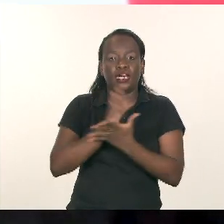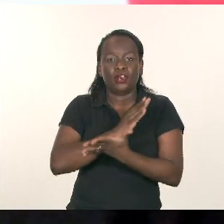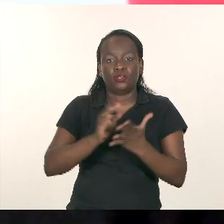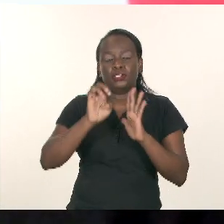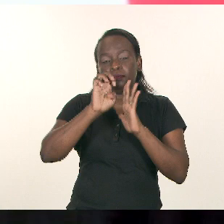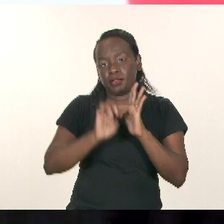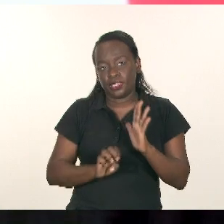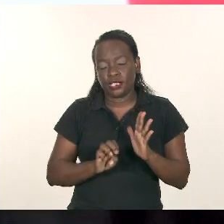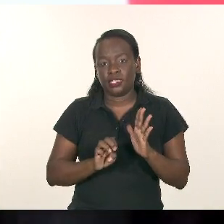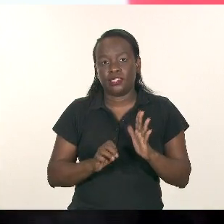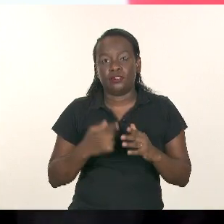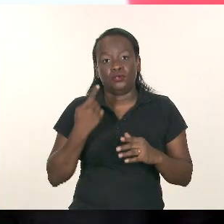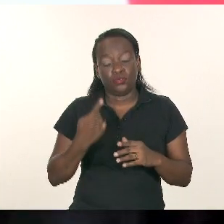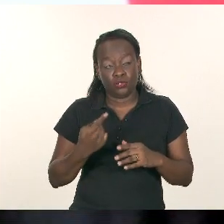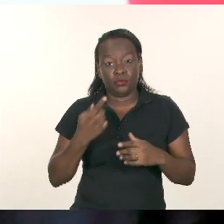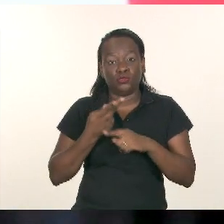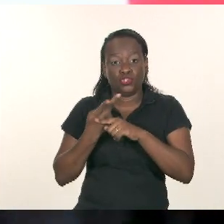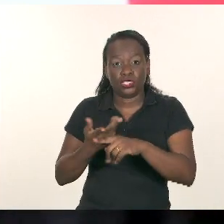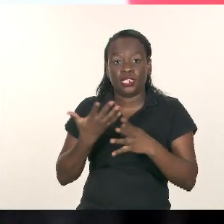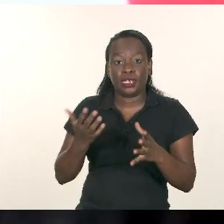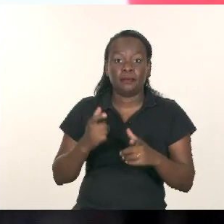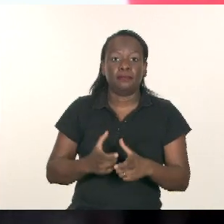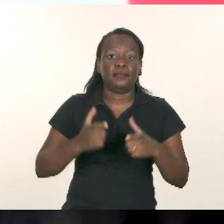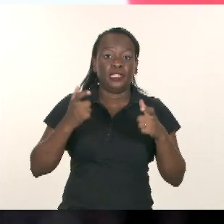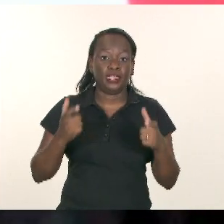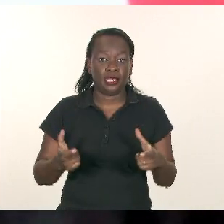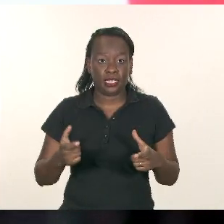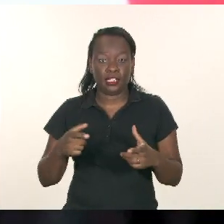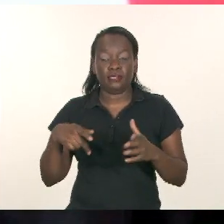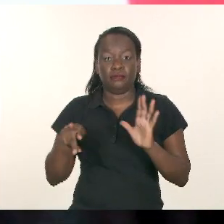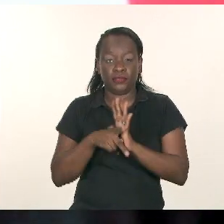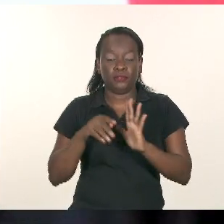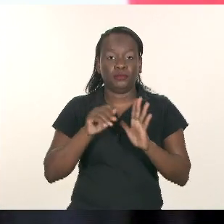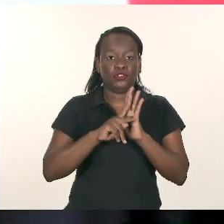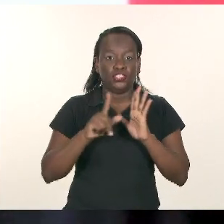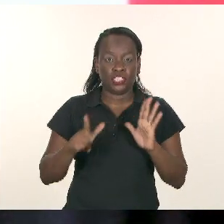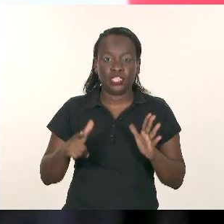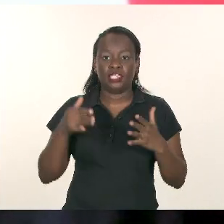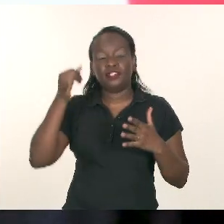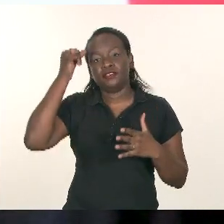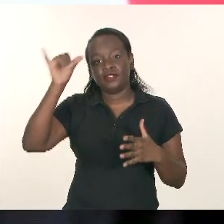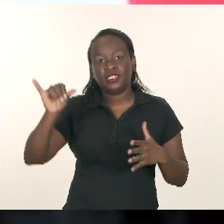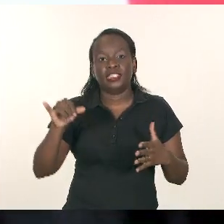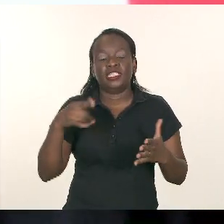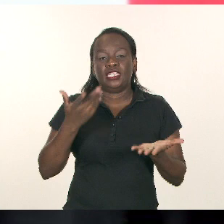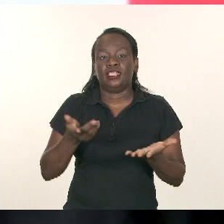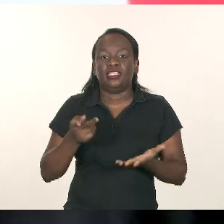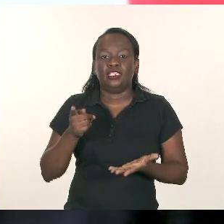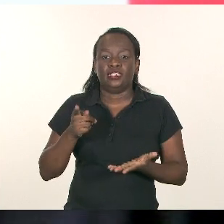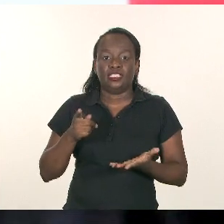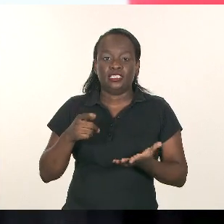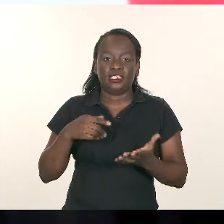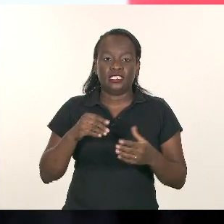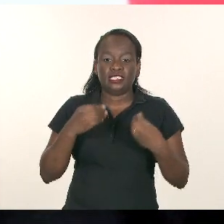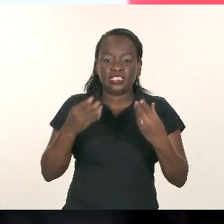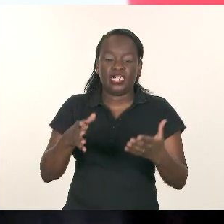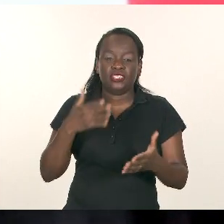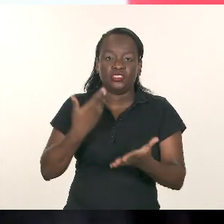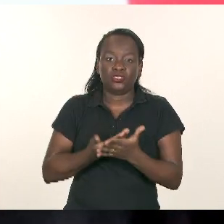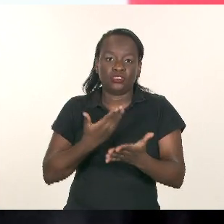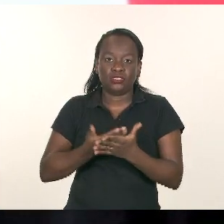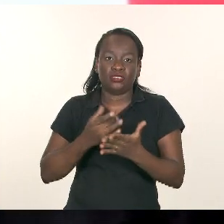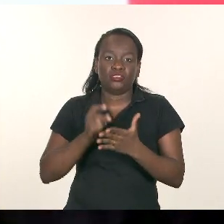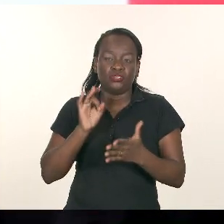emendas, uma buscando ampliar, inclusive, o escopo do projeto para que ele não fosse circunscrito a estudantes das